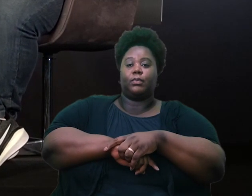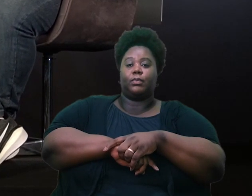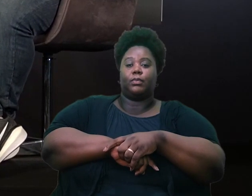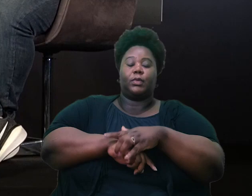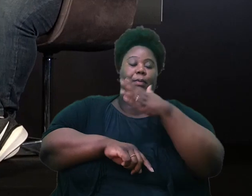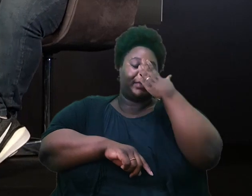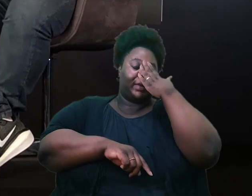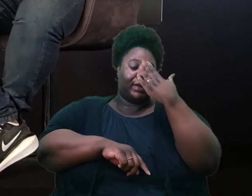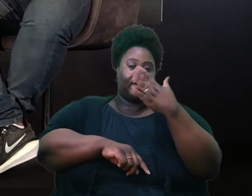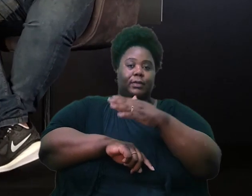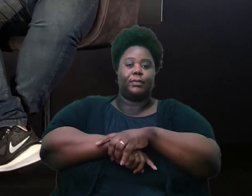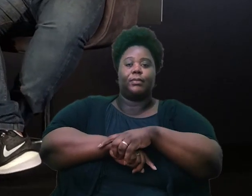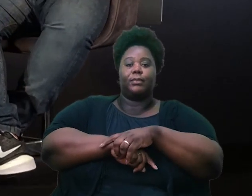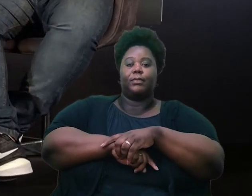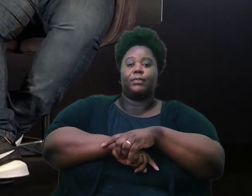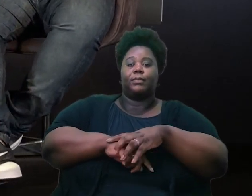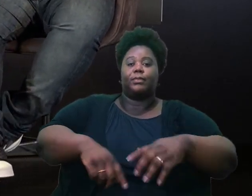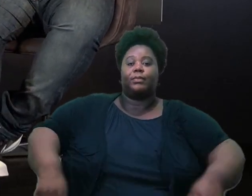Obrigado.